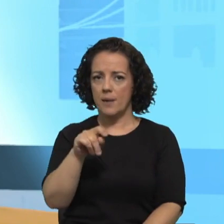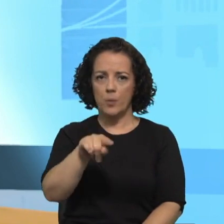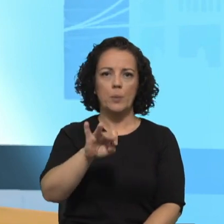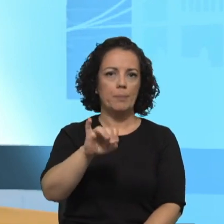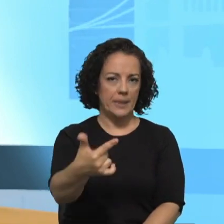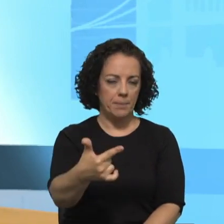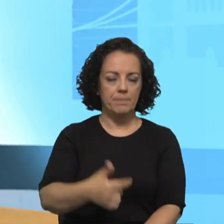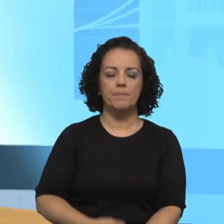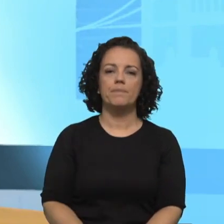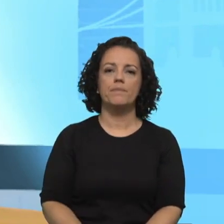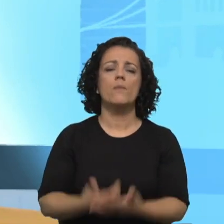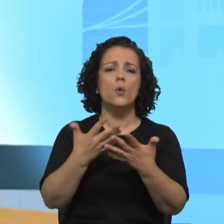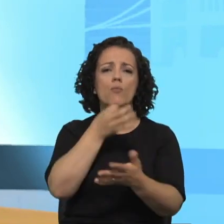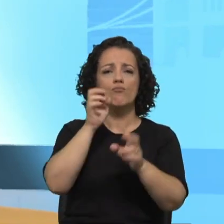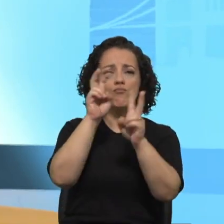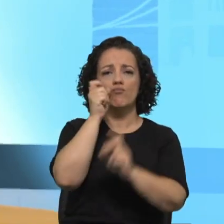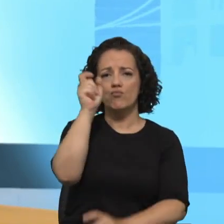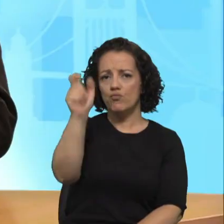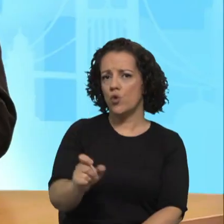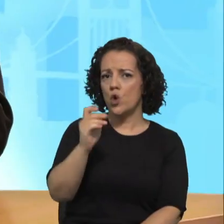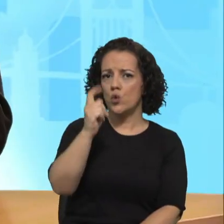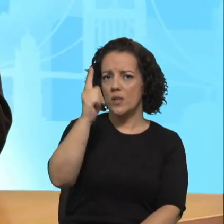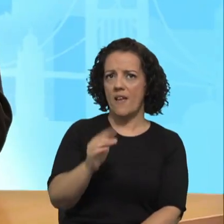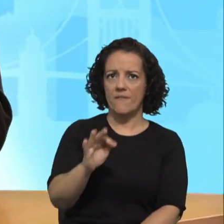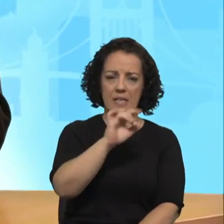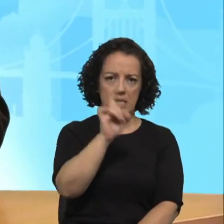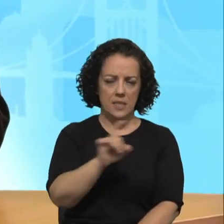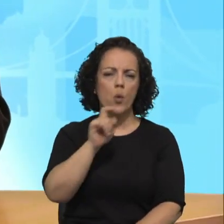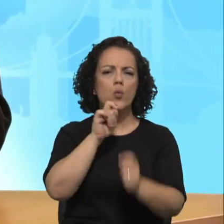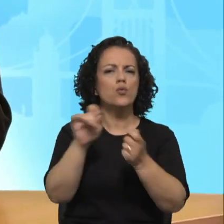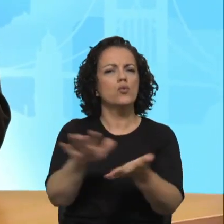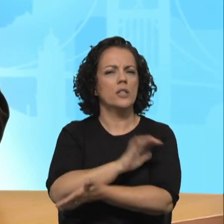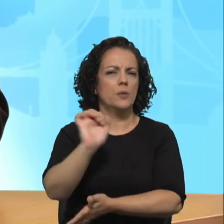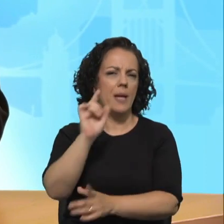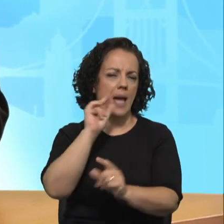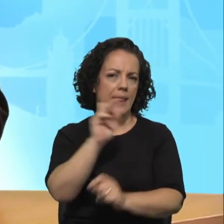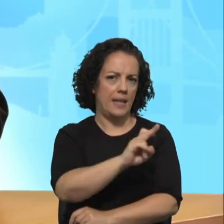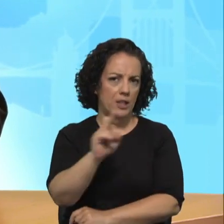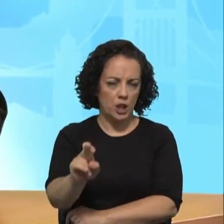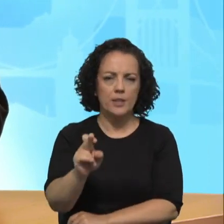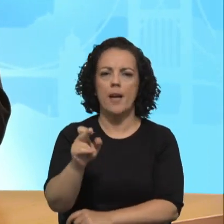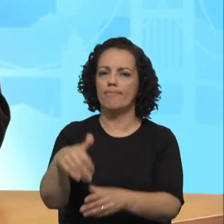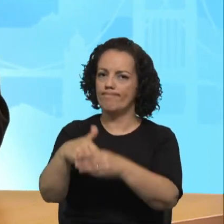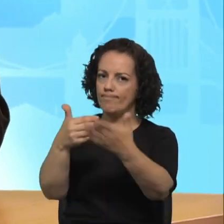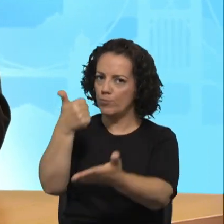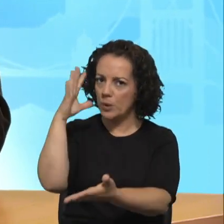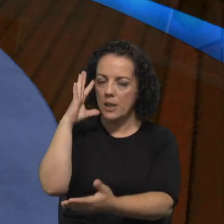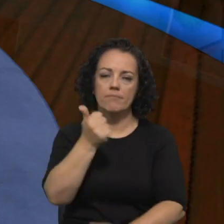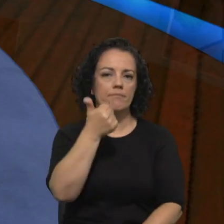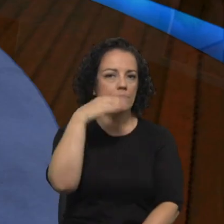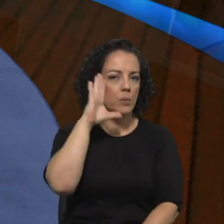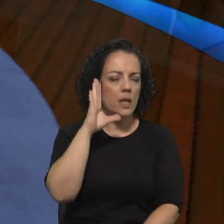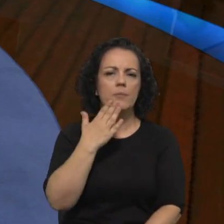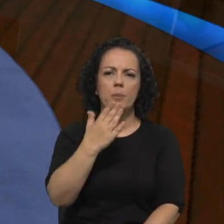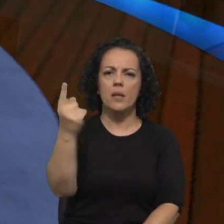agência.eclésia.pt. Falamos agora com José Pedro Frazão, jornalista da Renascença. Cumprimento, muito boa tarde. Boa tarde. Obrigado por estares aqui no